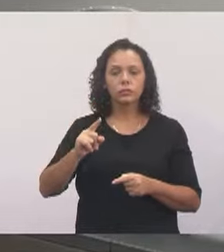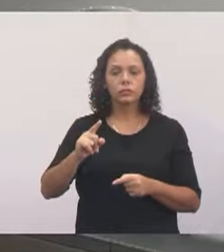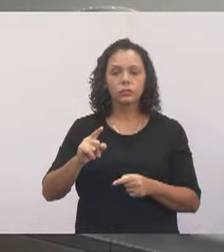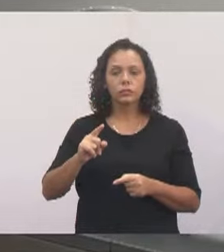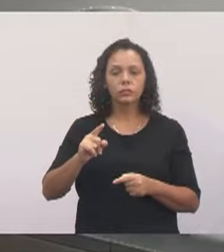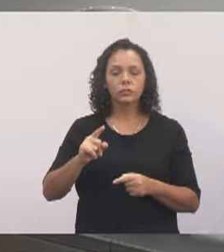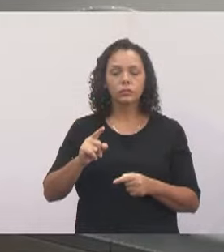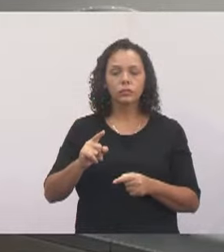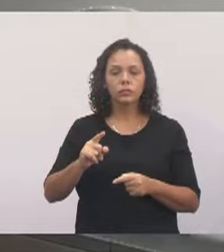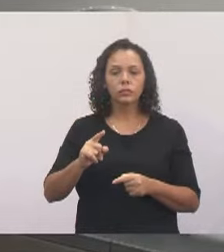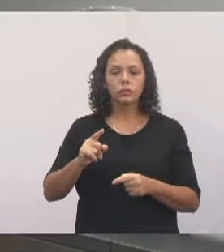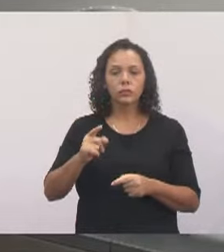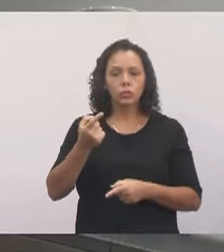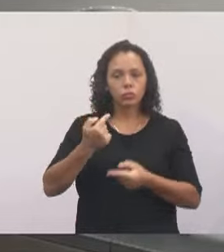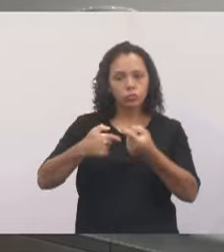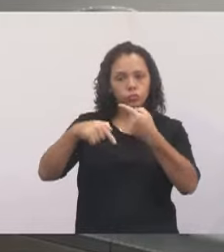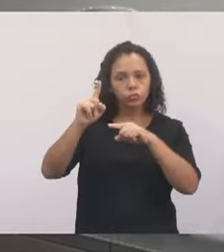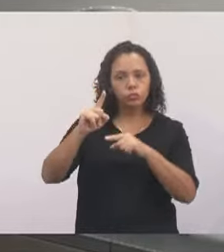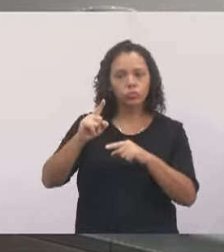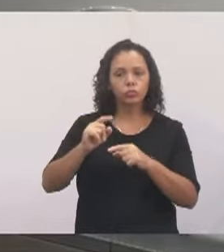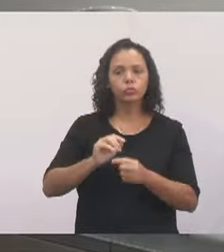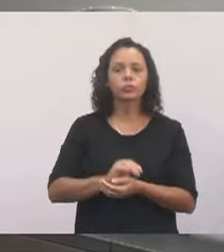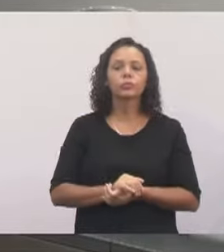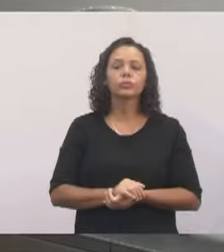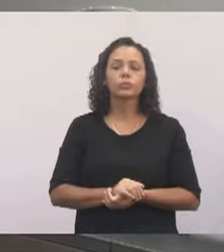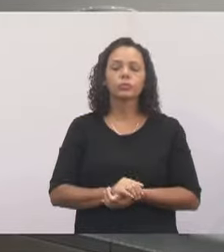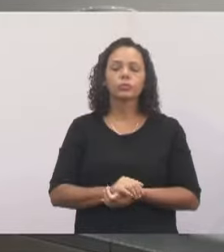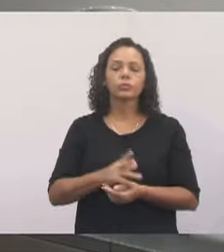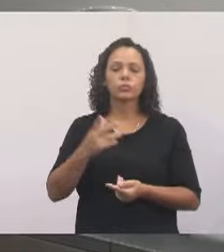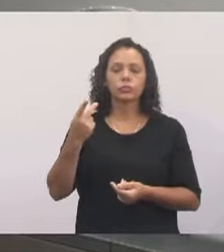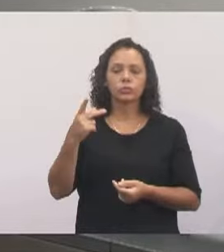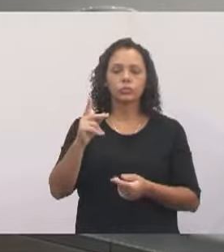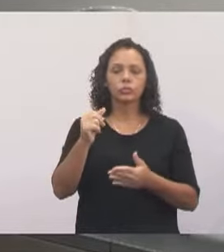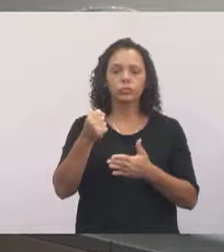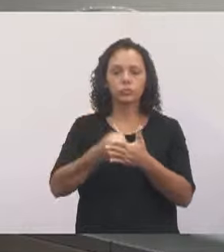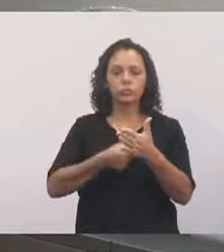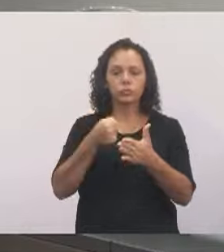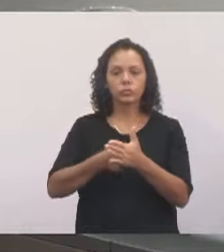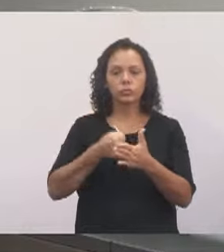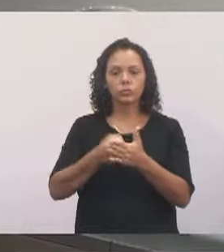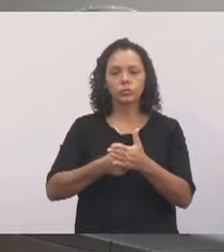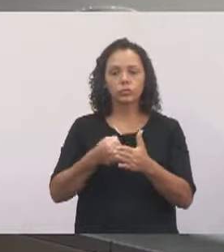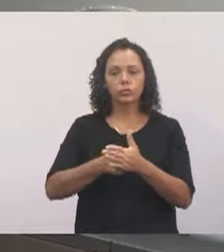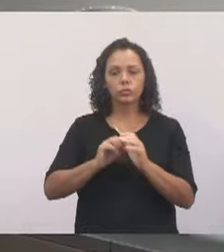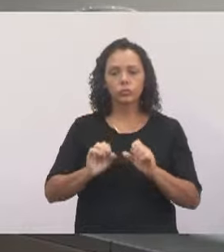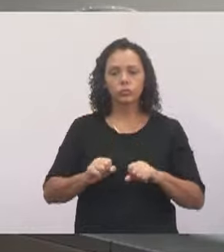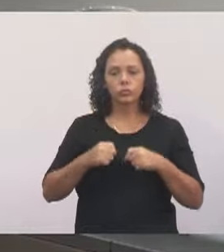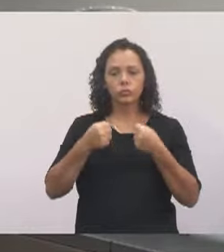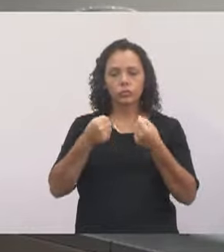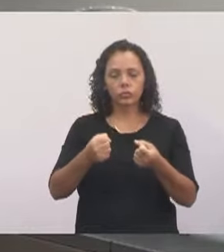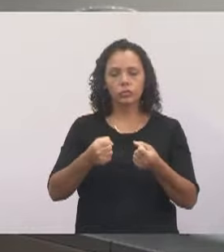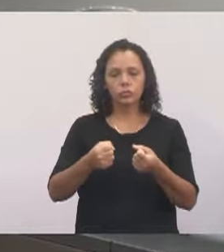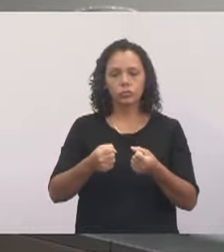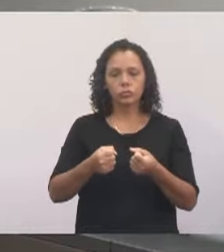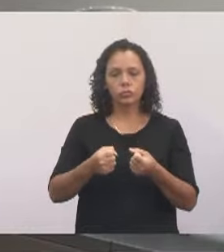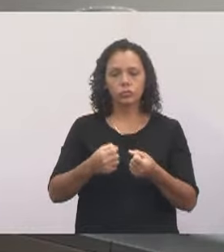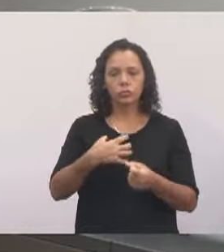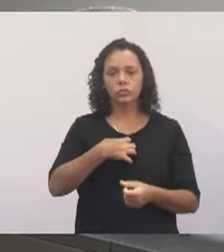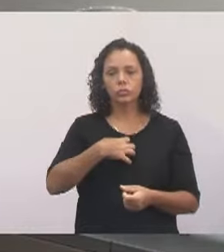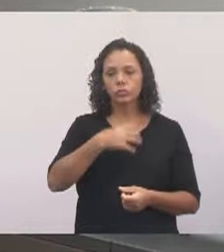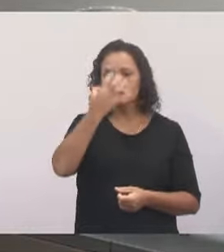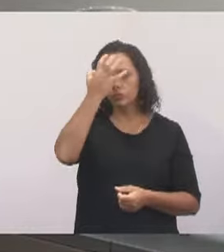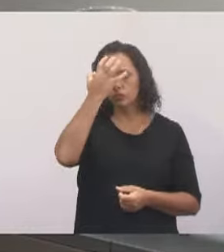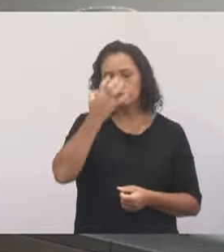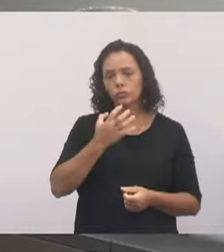mais alto e, com certeza, vai mais longe. Com a sua luta, com a sua dedicação, com a sua honestidade, com o seu